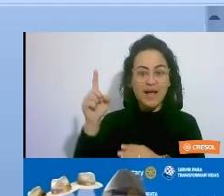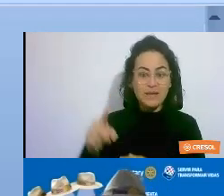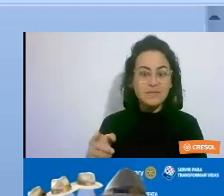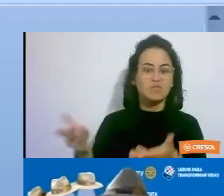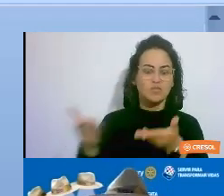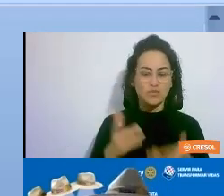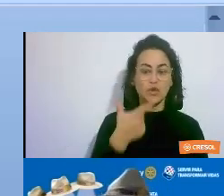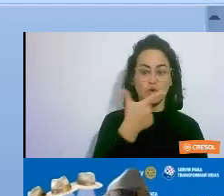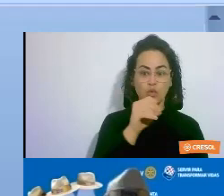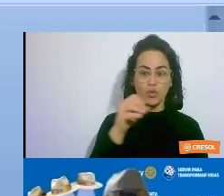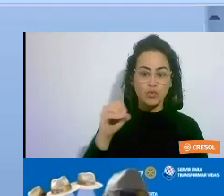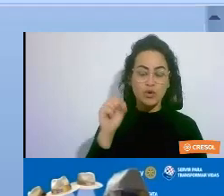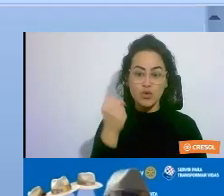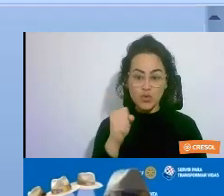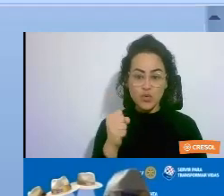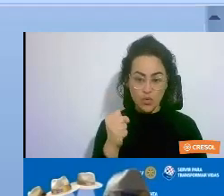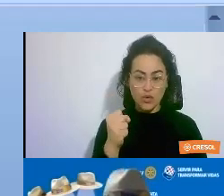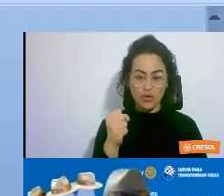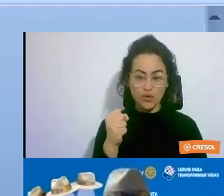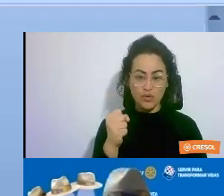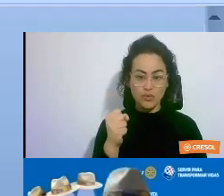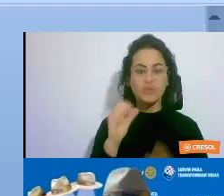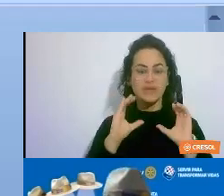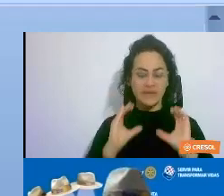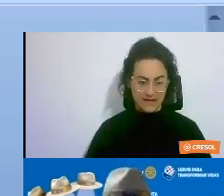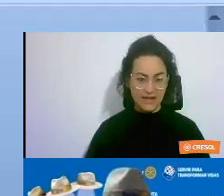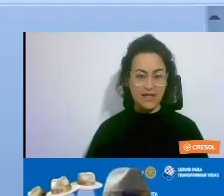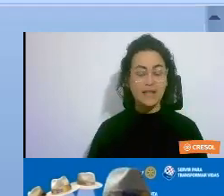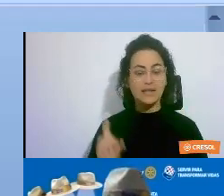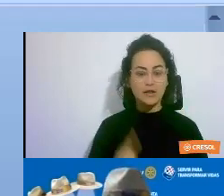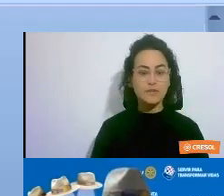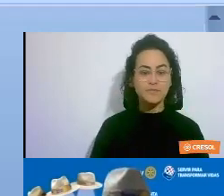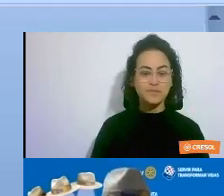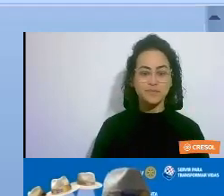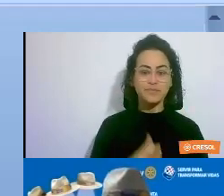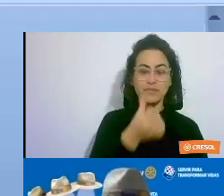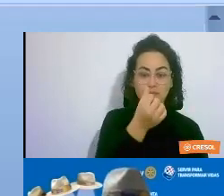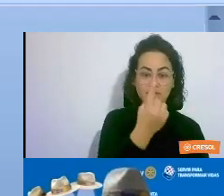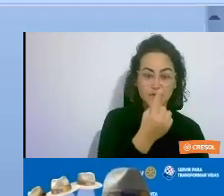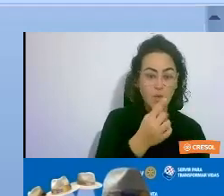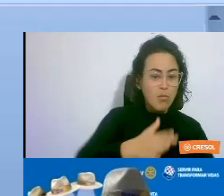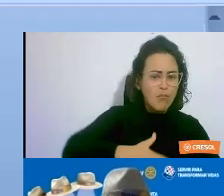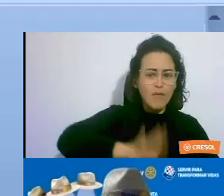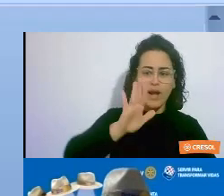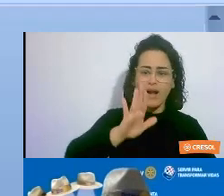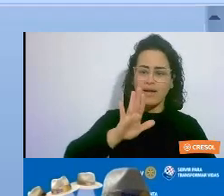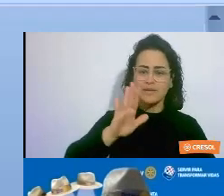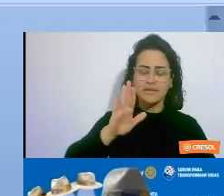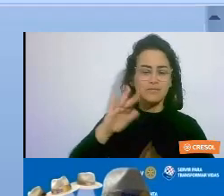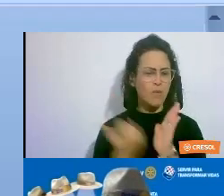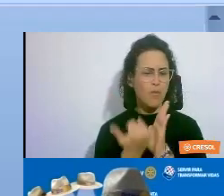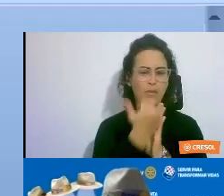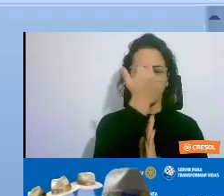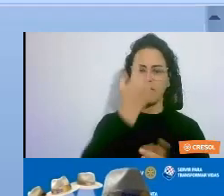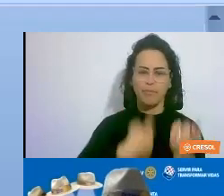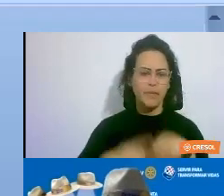empresas cidadãs. Né? Então, quer dizer, esse número de 60, 61 poderia ser irrisório se nós estivermos falando num trabalho